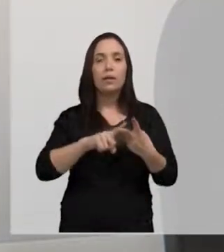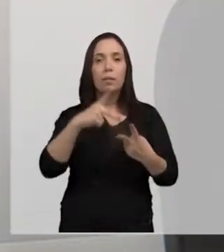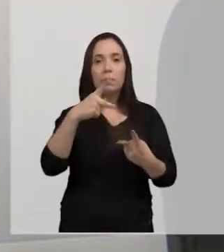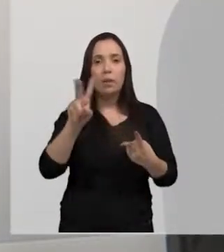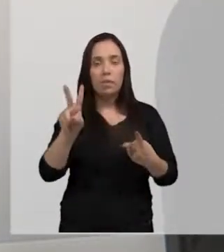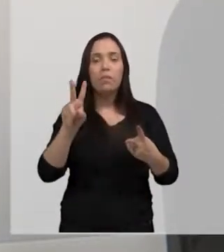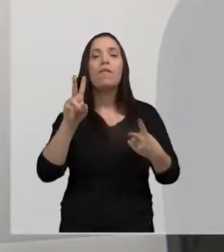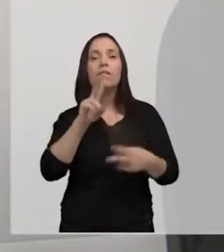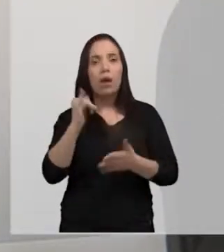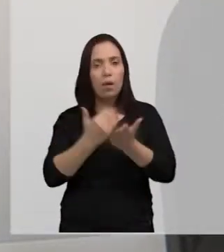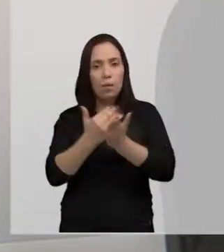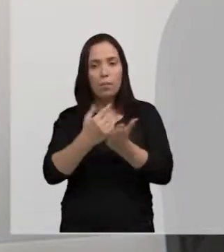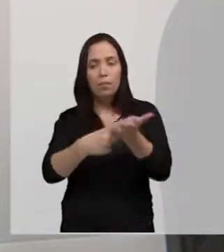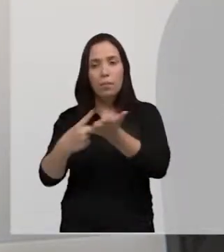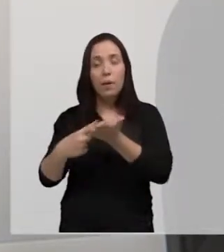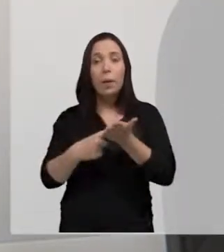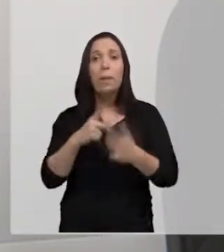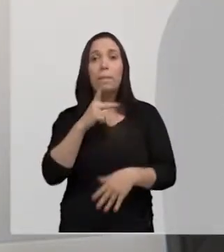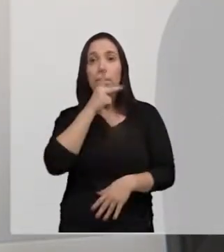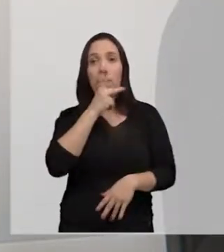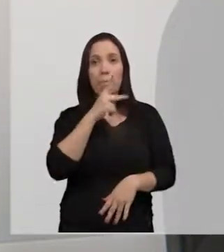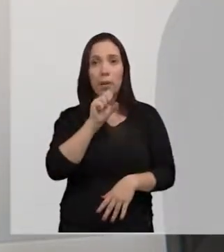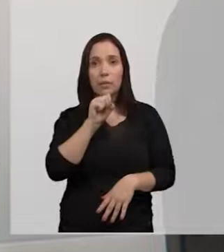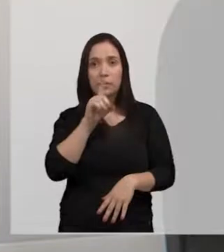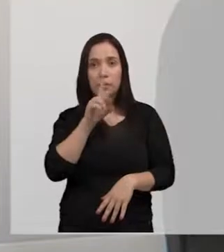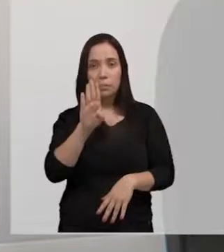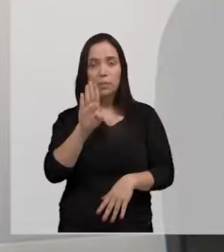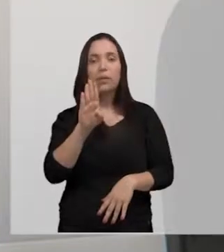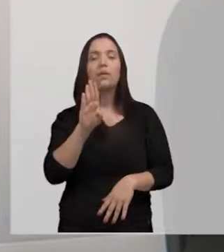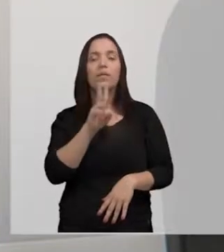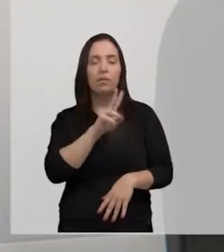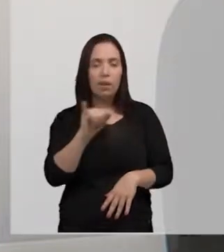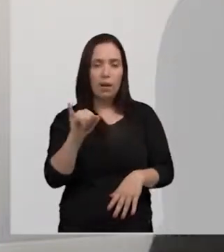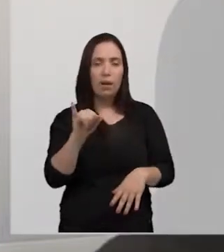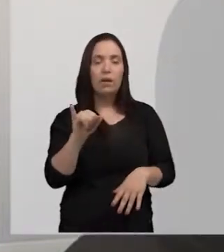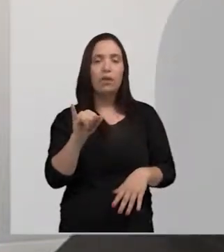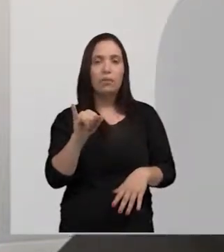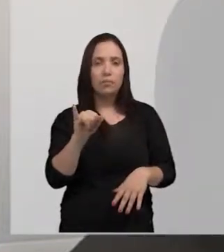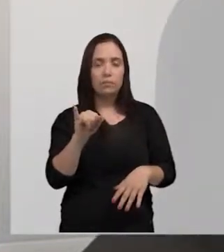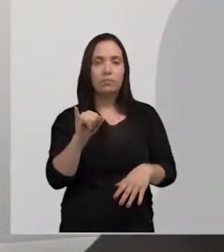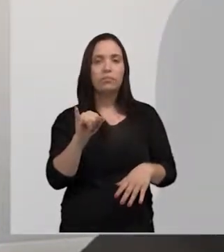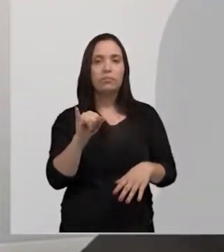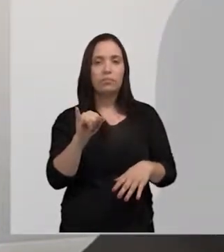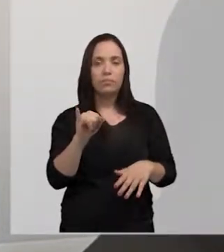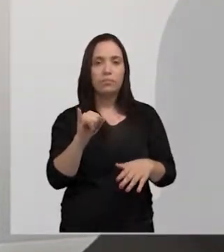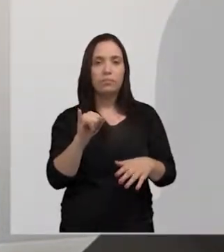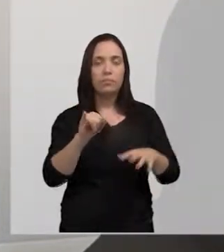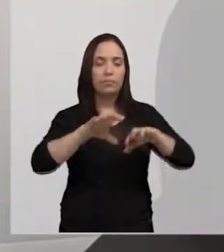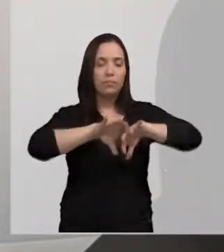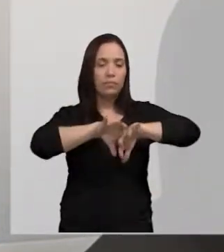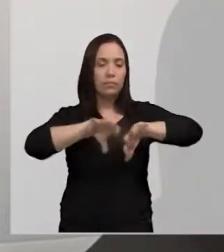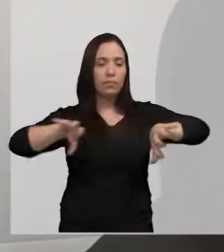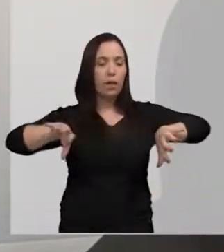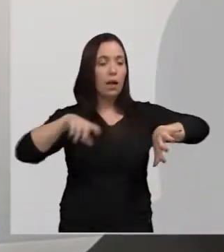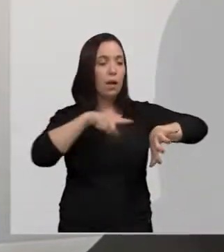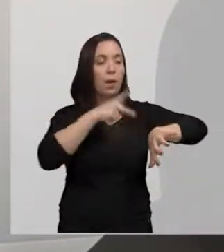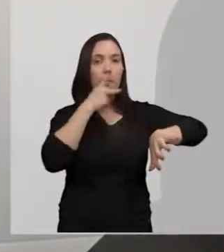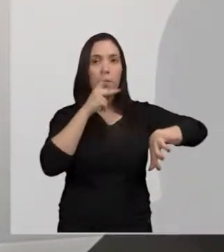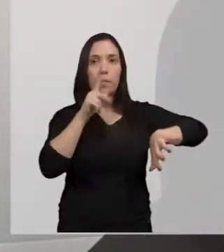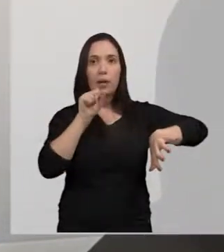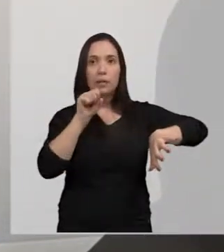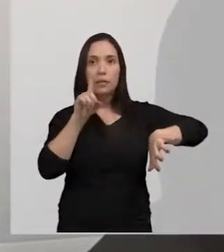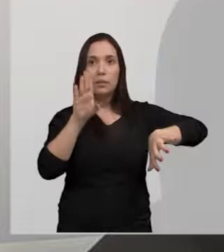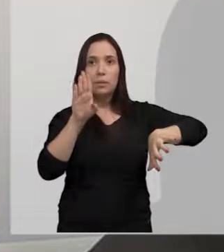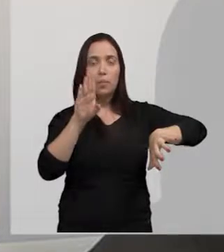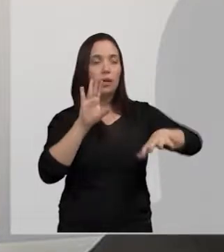PSDB deve se dividir em dois partidos. Um deve se abraçar com Jair Messias Bolsonaro quando